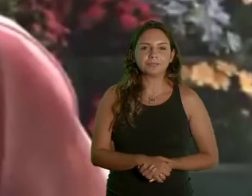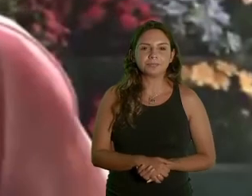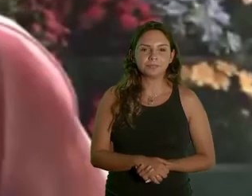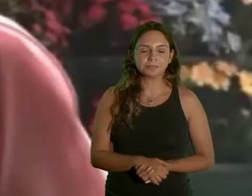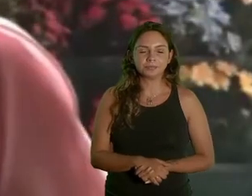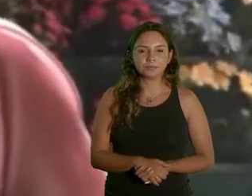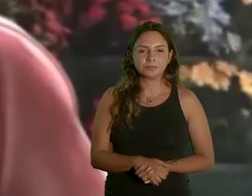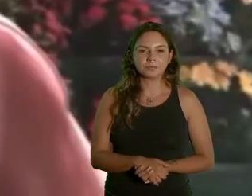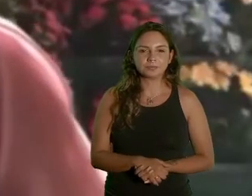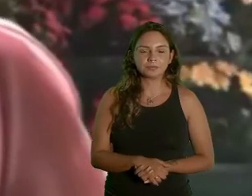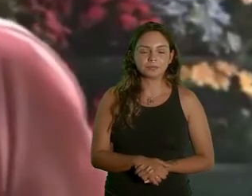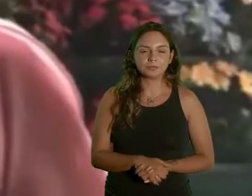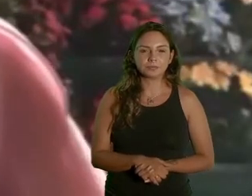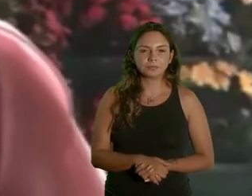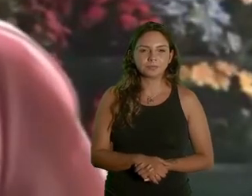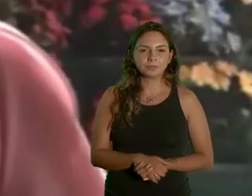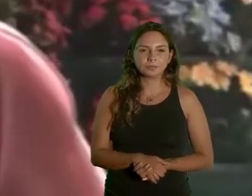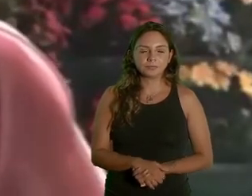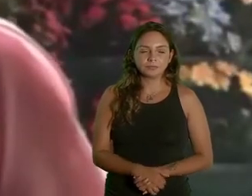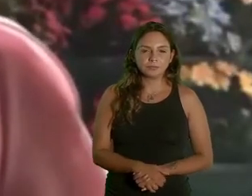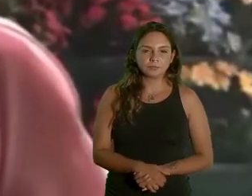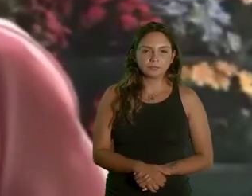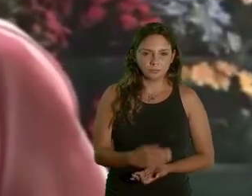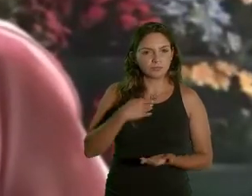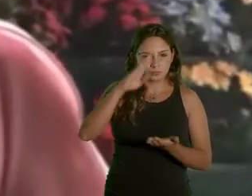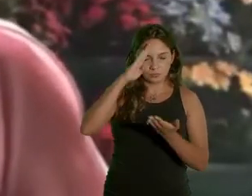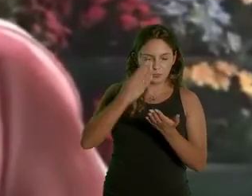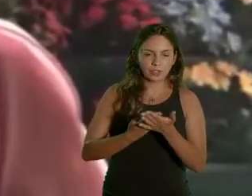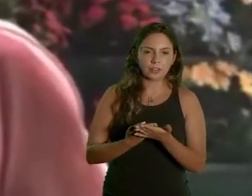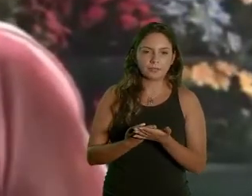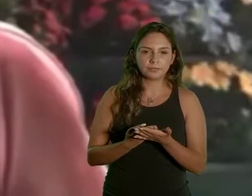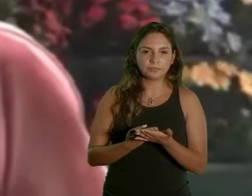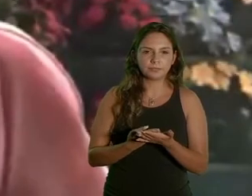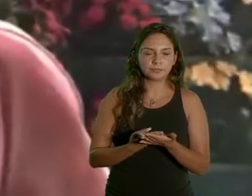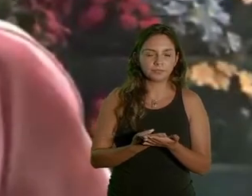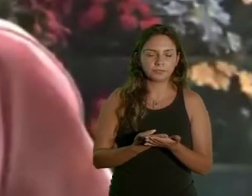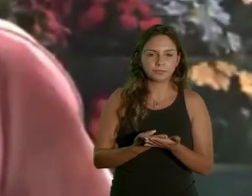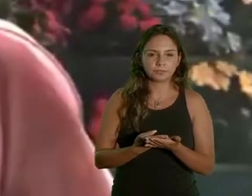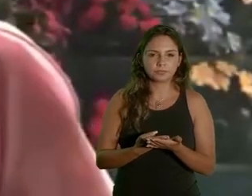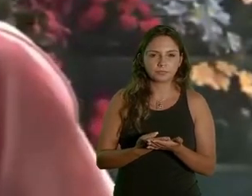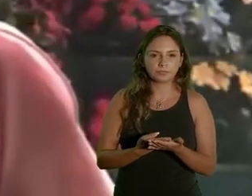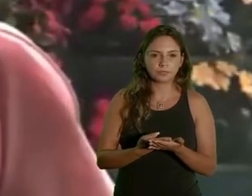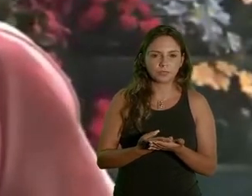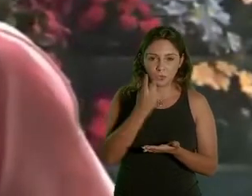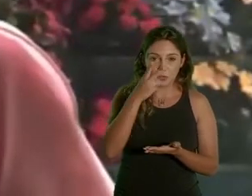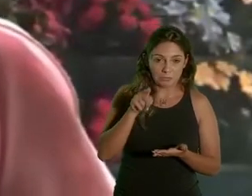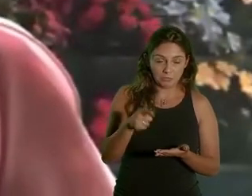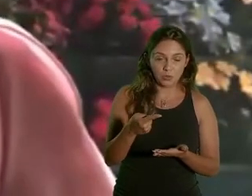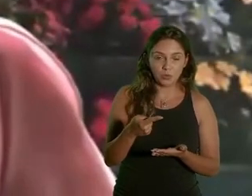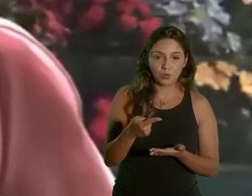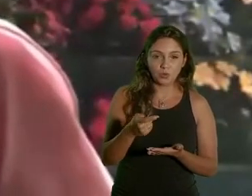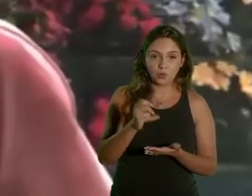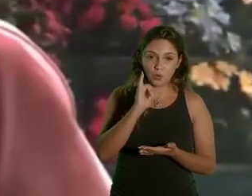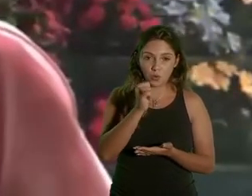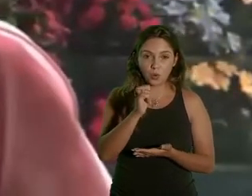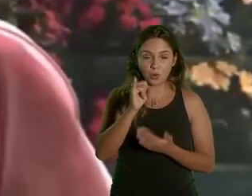Então, vai. Eu acredito que essas 2.000 crônicas